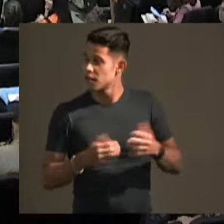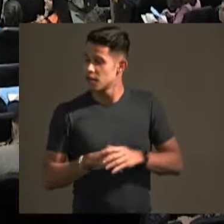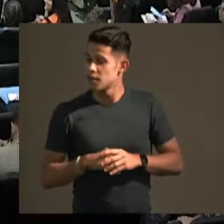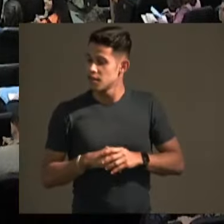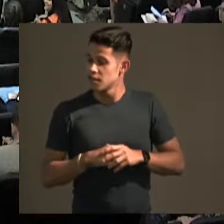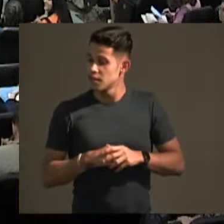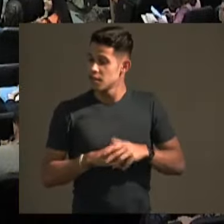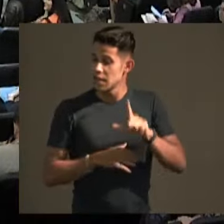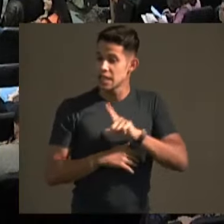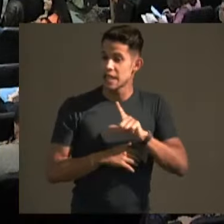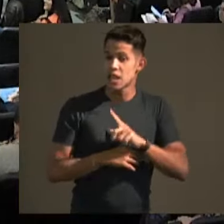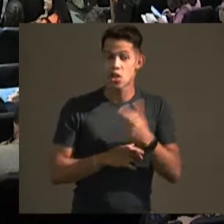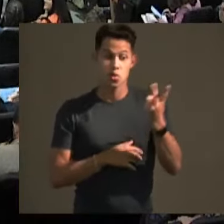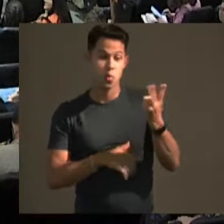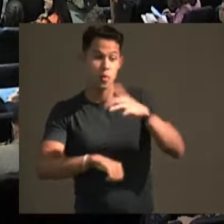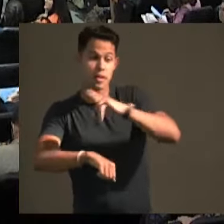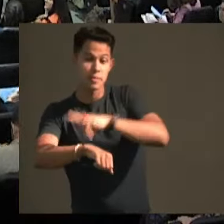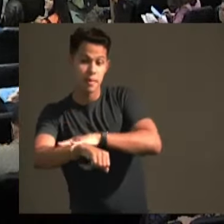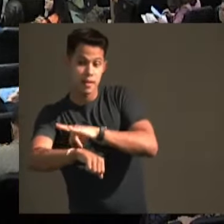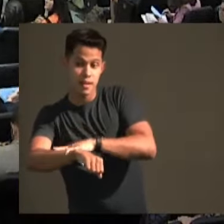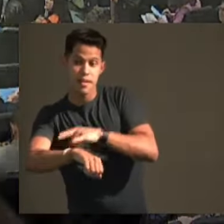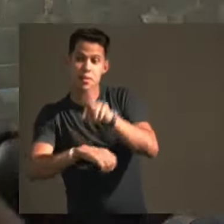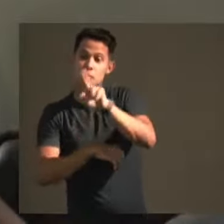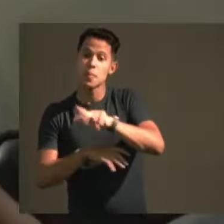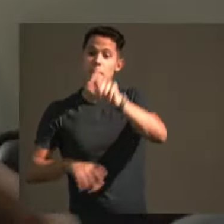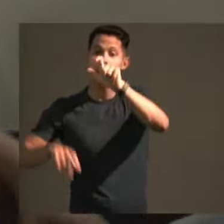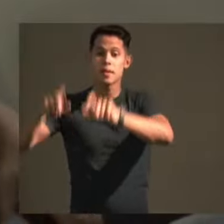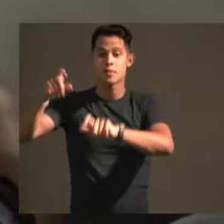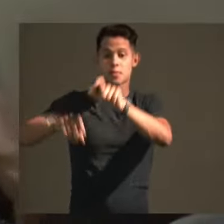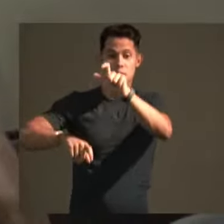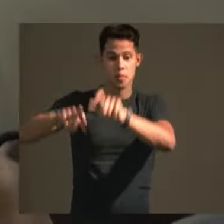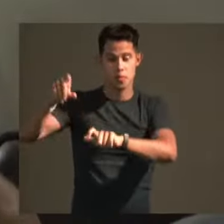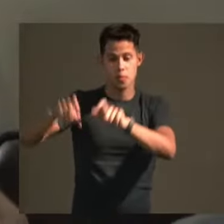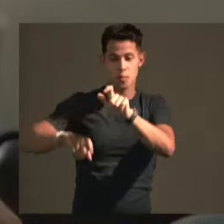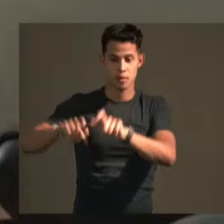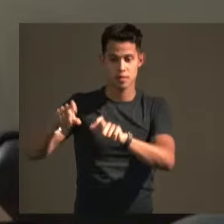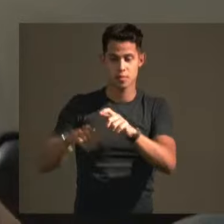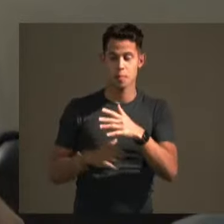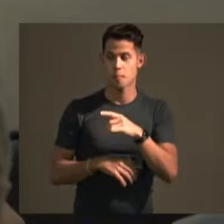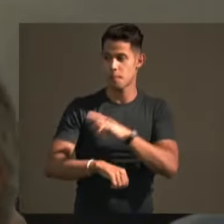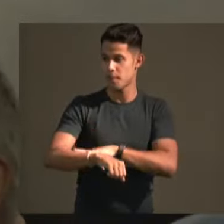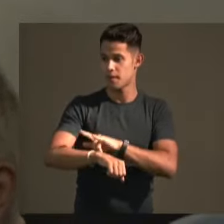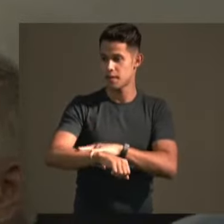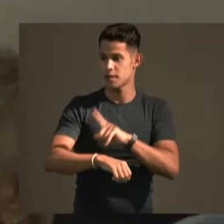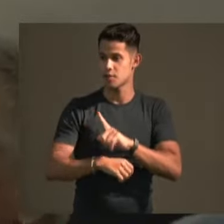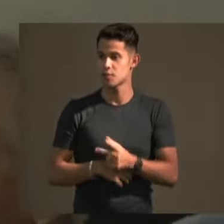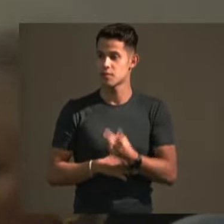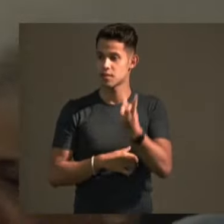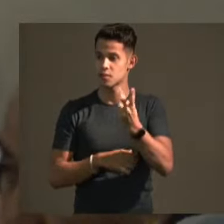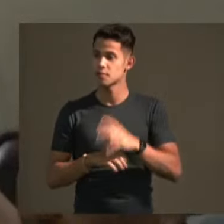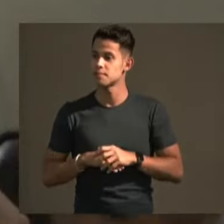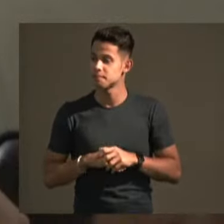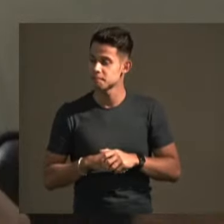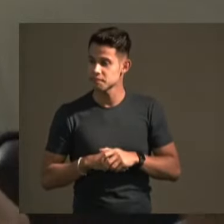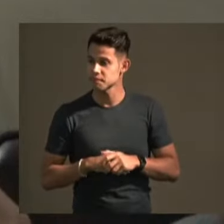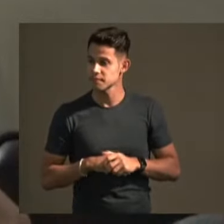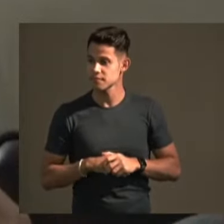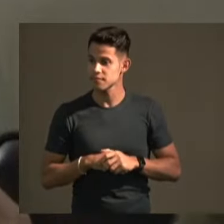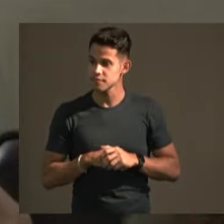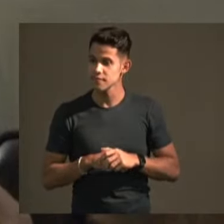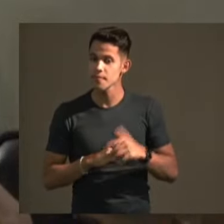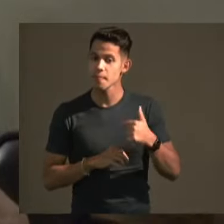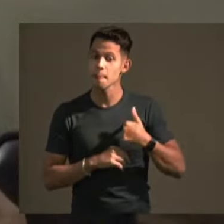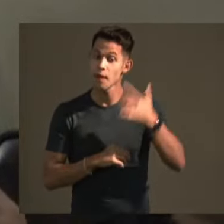E só temos dois banheiros para uso das pessoas ostomizadas, um na rodoviária e outro no aeroporto. Eu acho